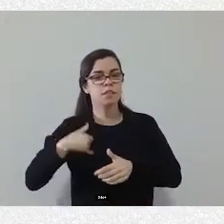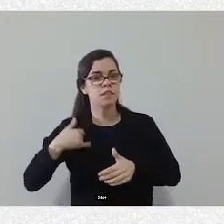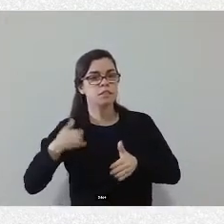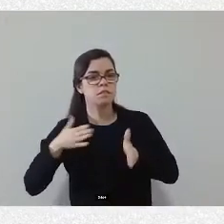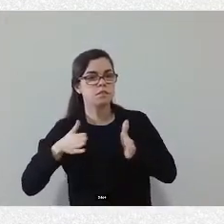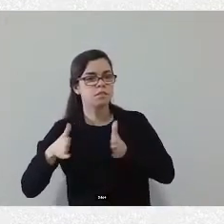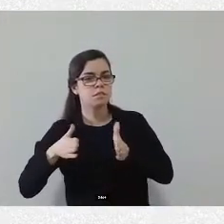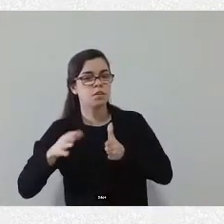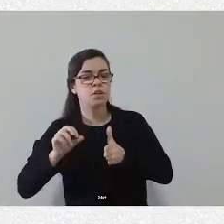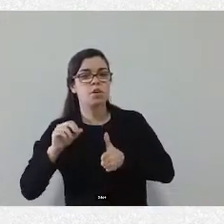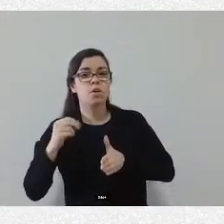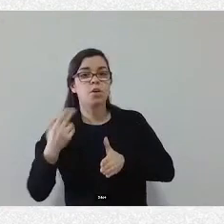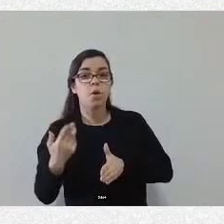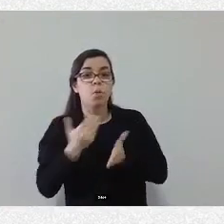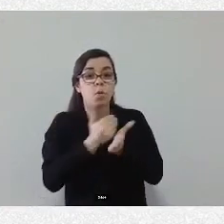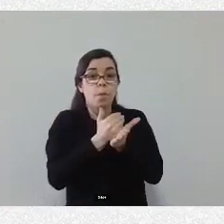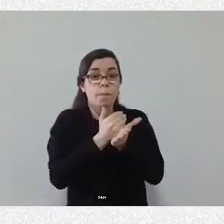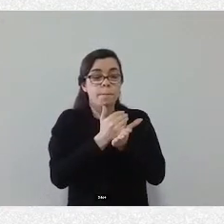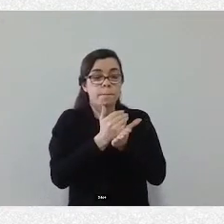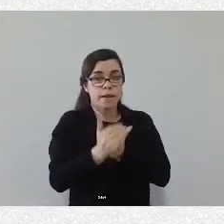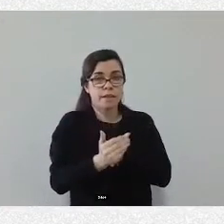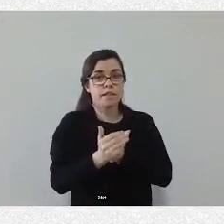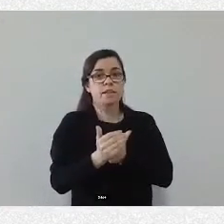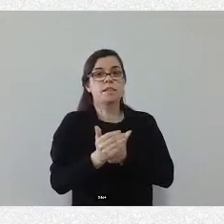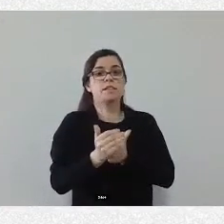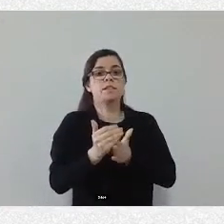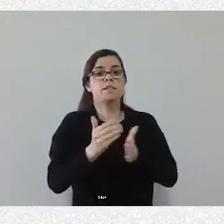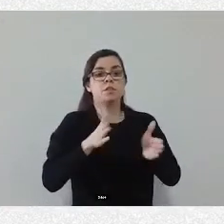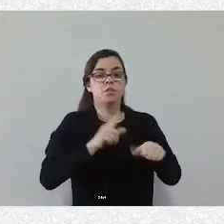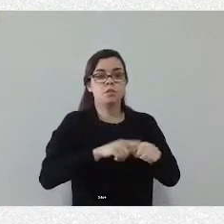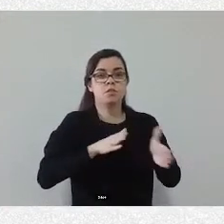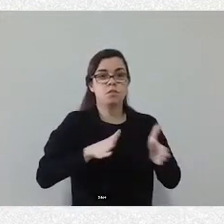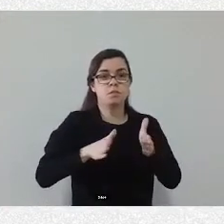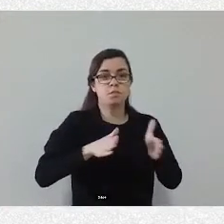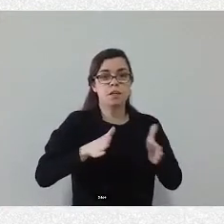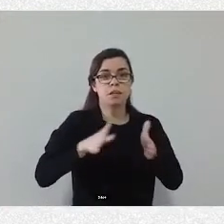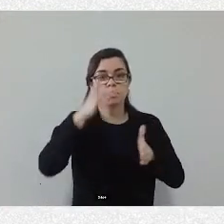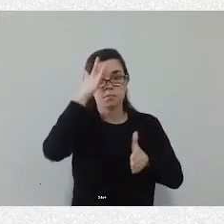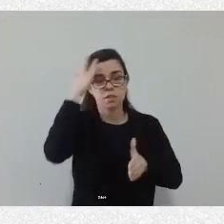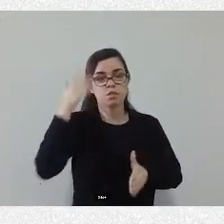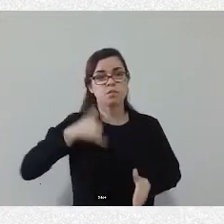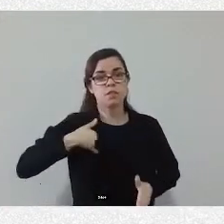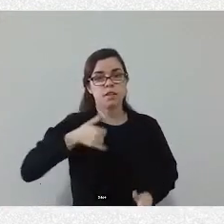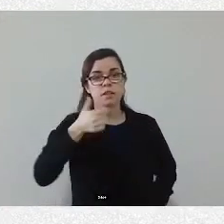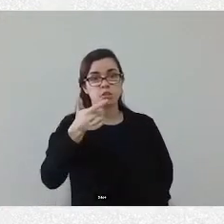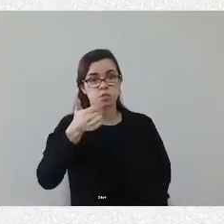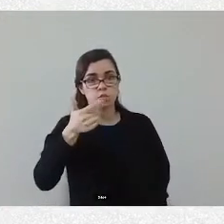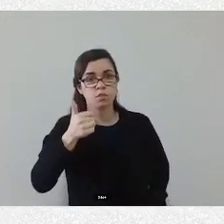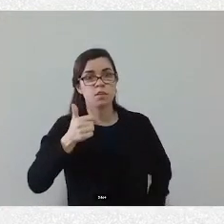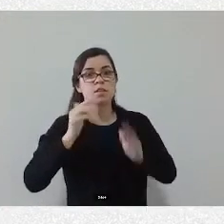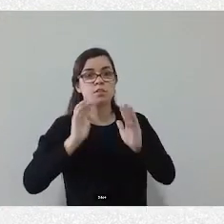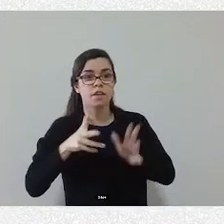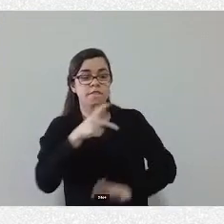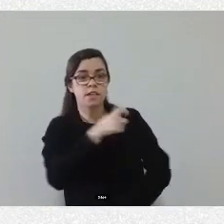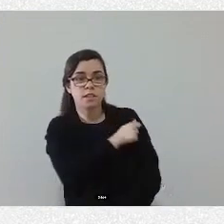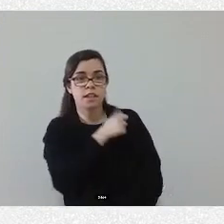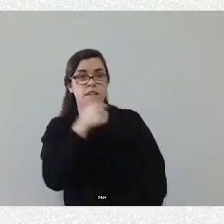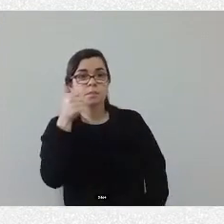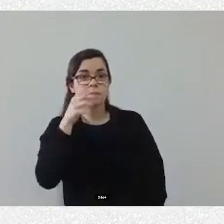população acima de 12 anos 100% imunizada com primeira e com segunda dose. Acho que me fiz